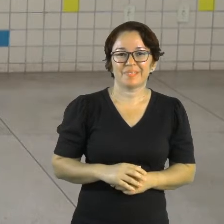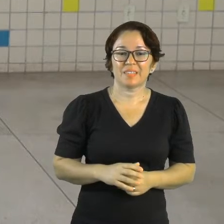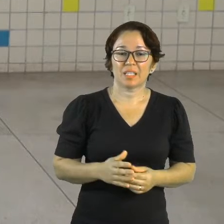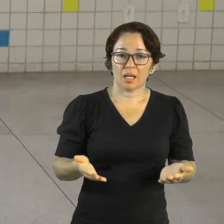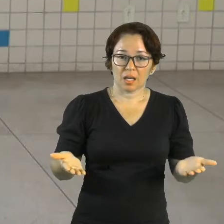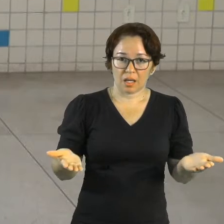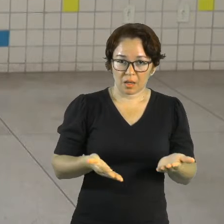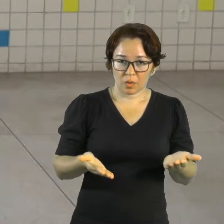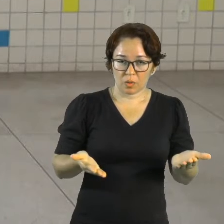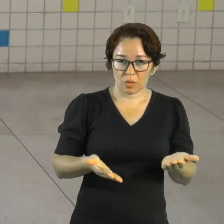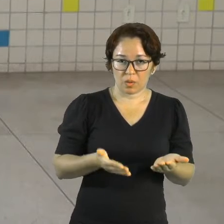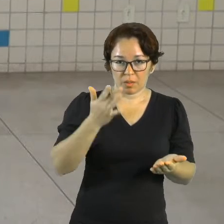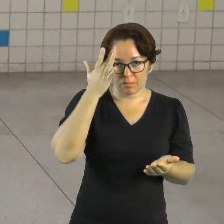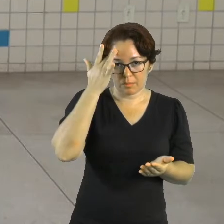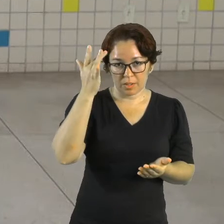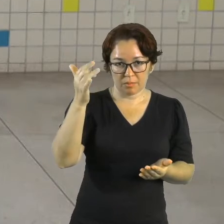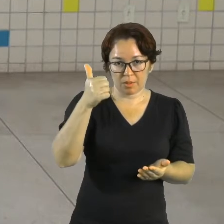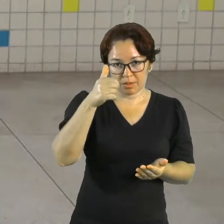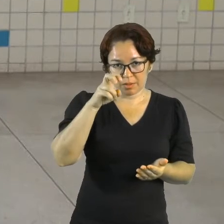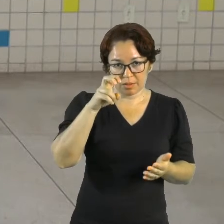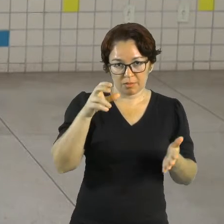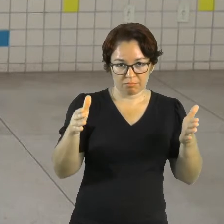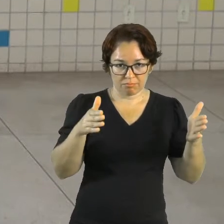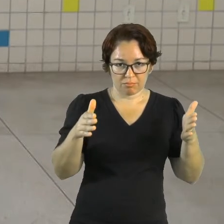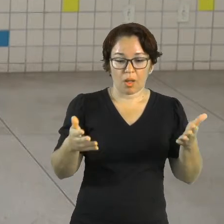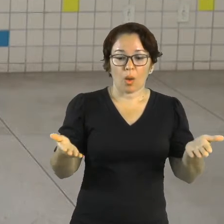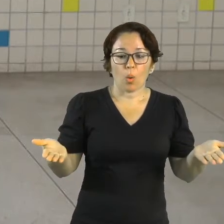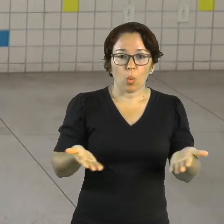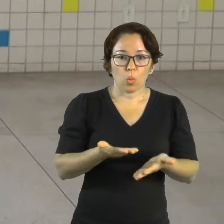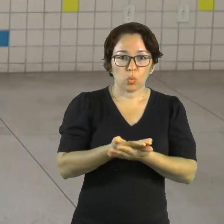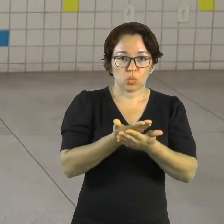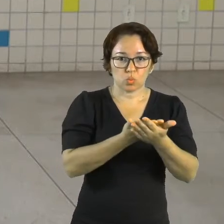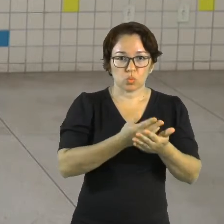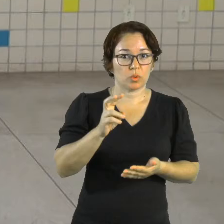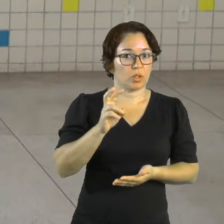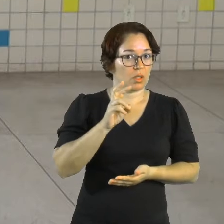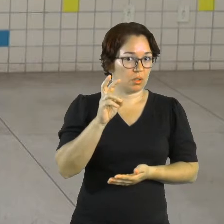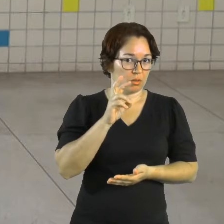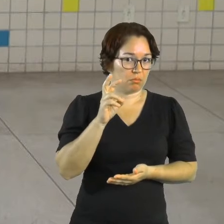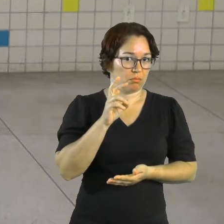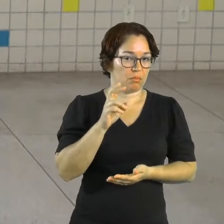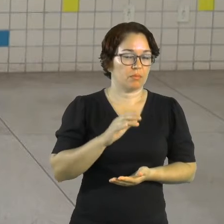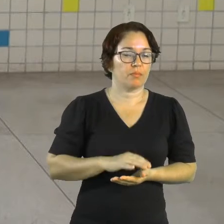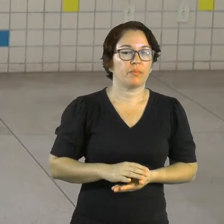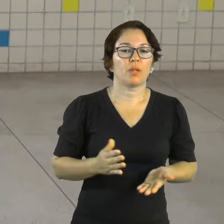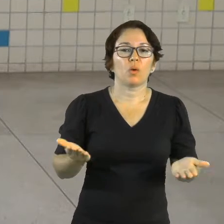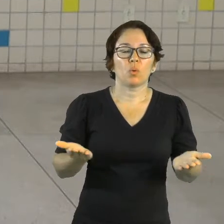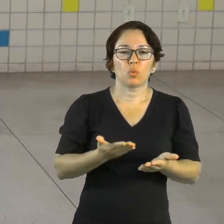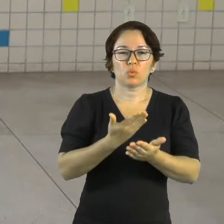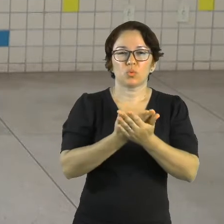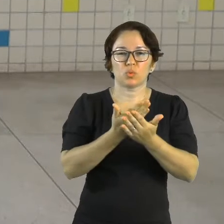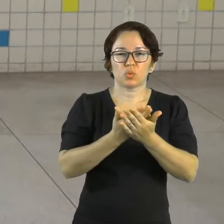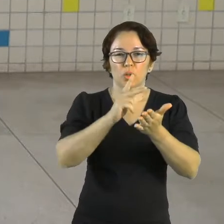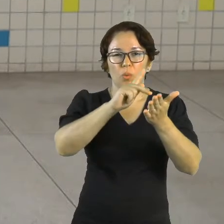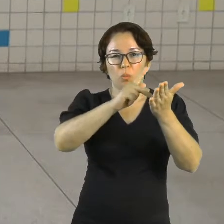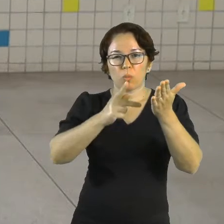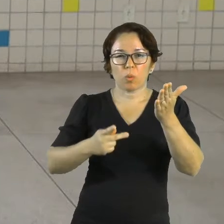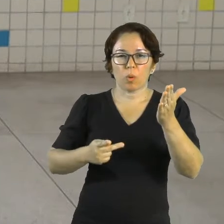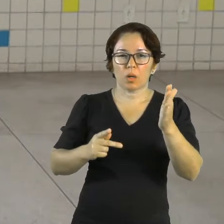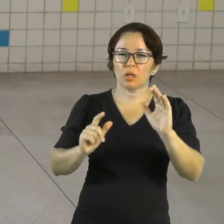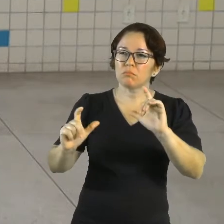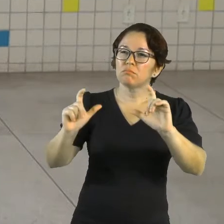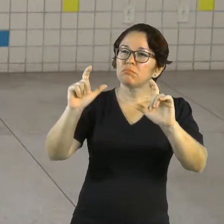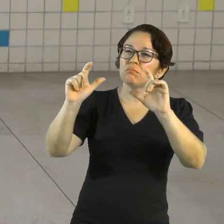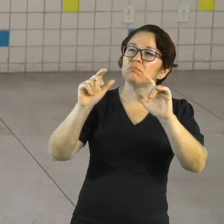quinzena, hoje já é a nossa 5ª aula. E nessa quinzena nós estamos estudando sobre poema visual ou poema